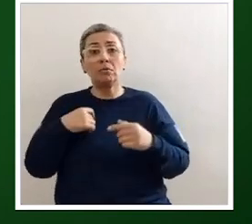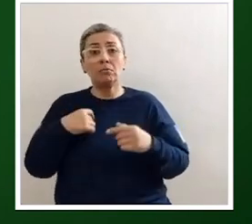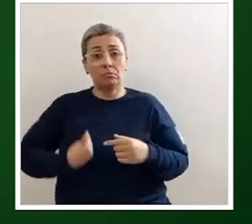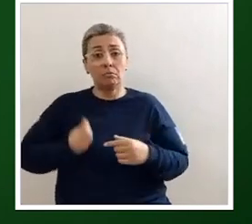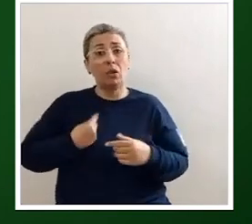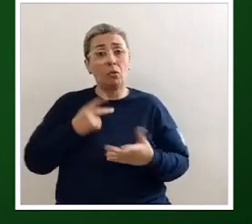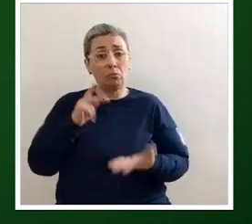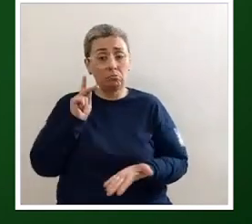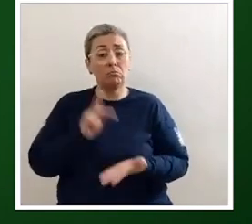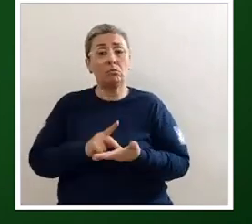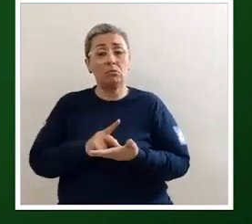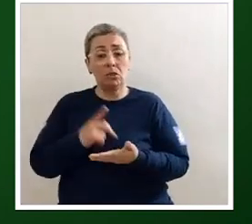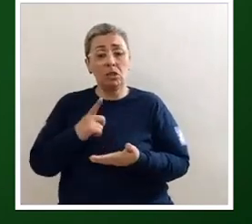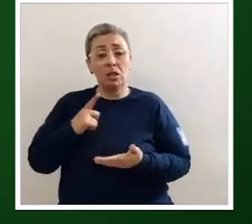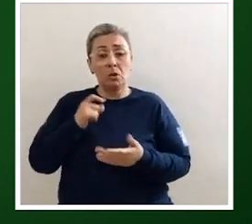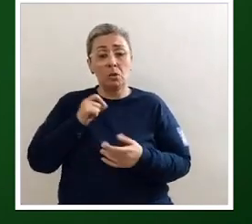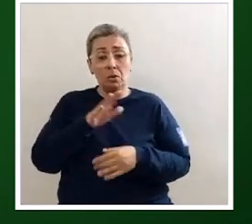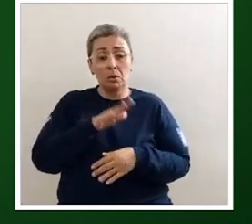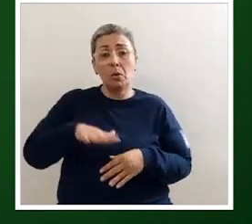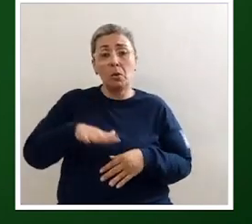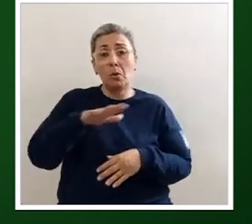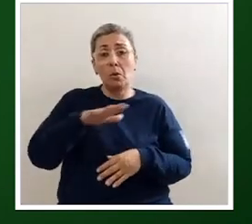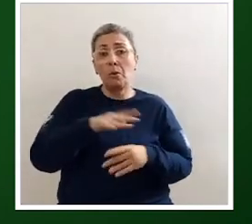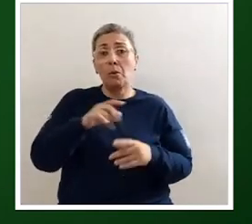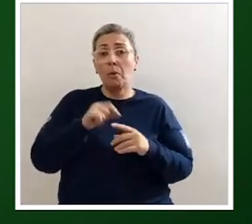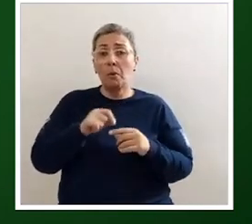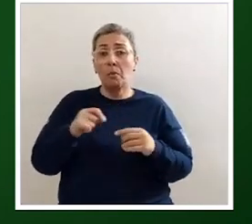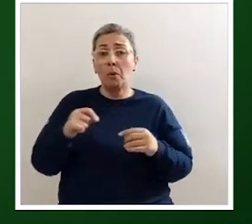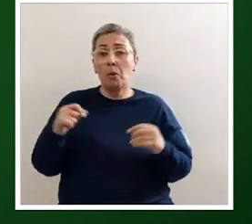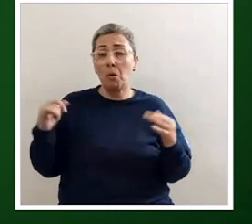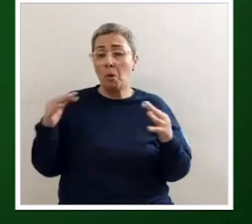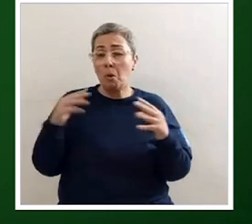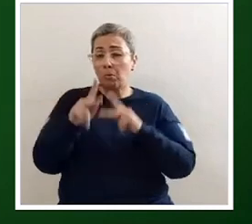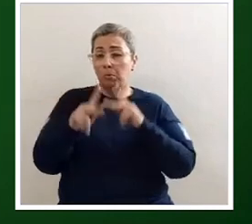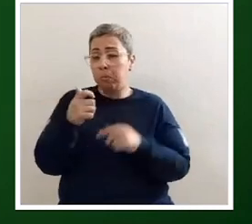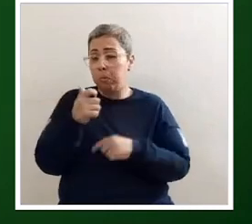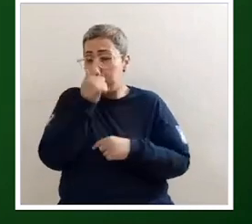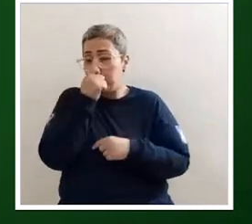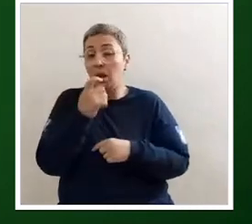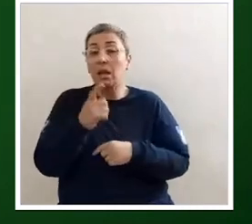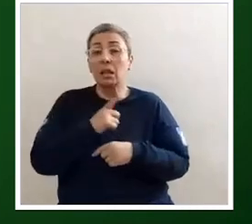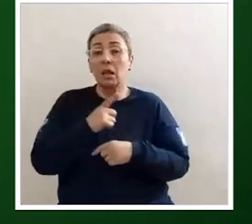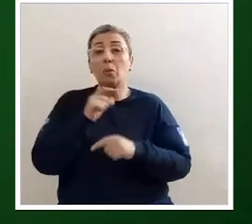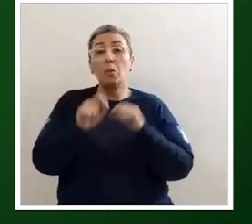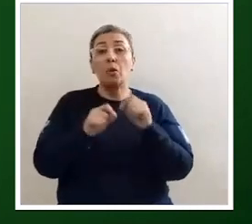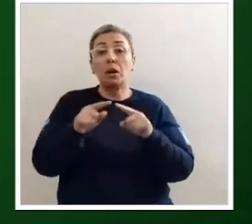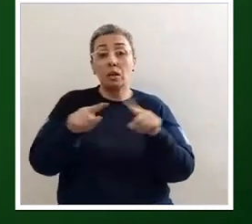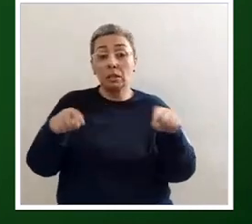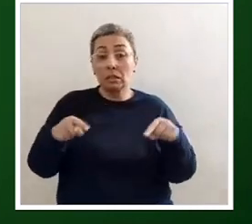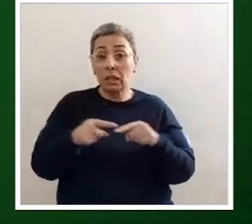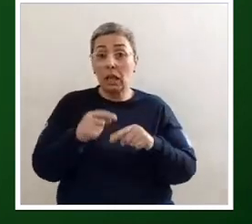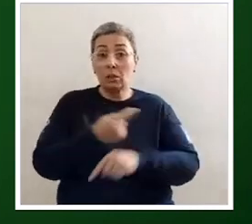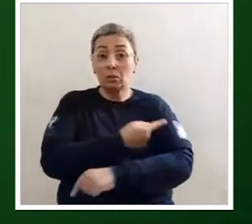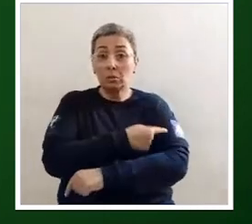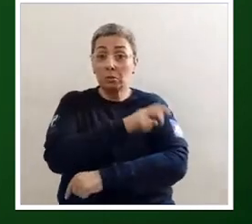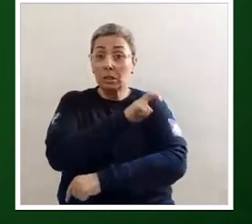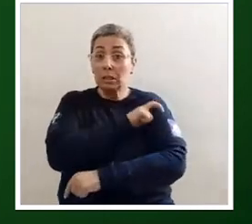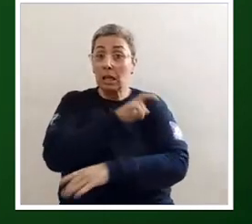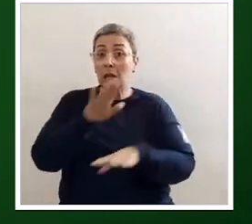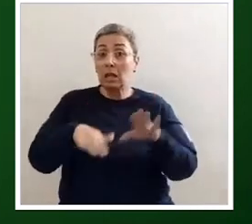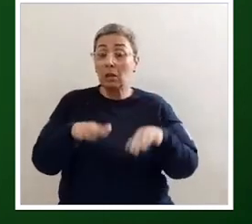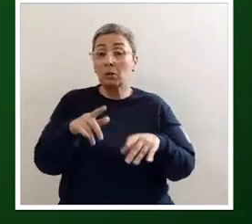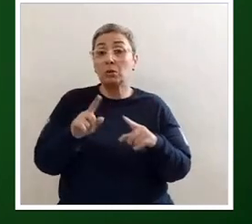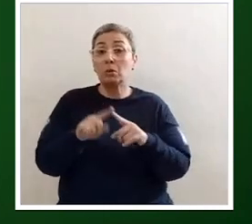está em vários super populosos então o que que a gente tem a gente tem salas de anos iniciais às vezes